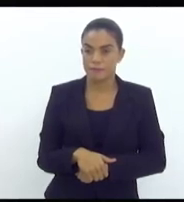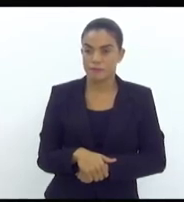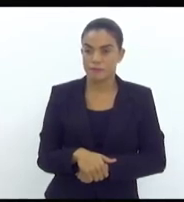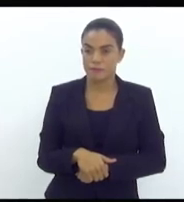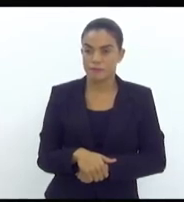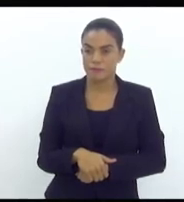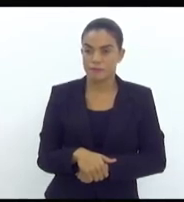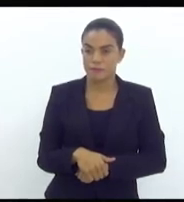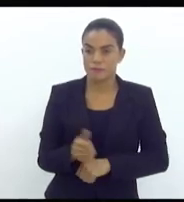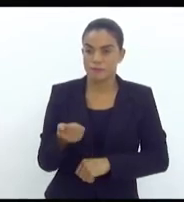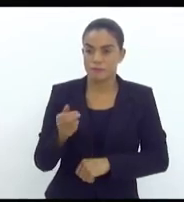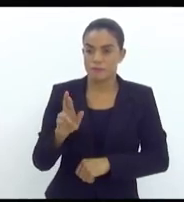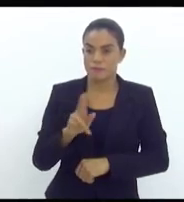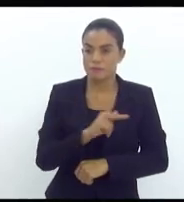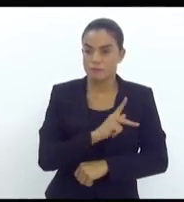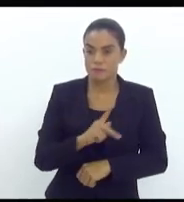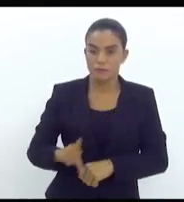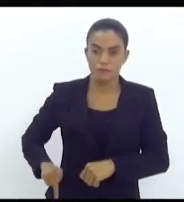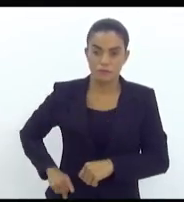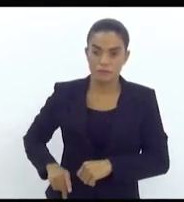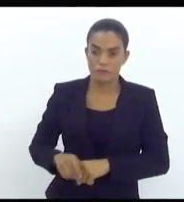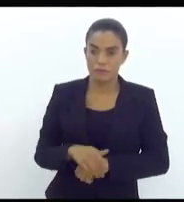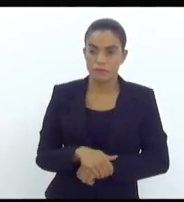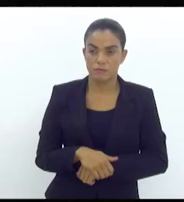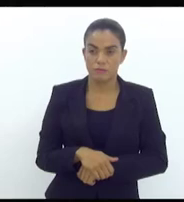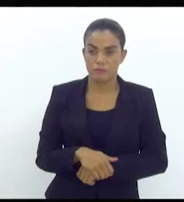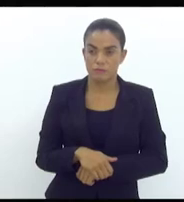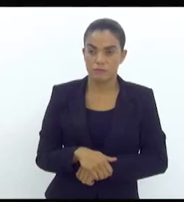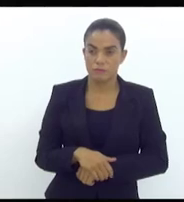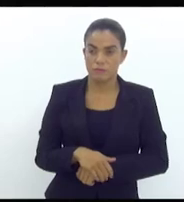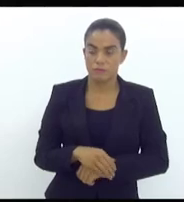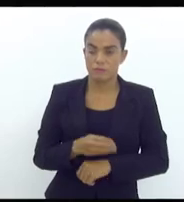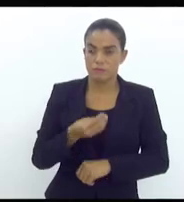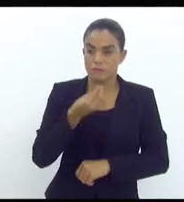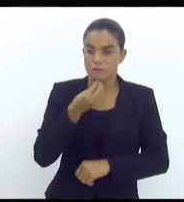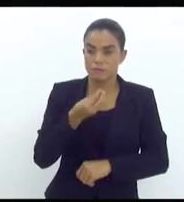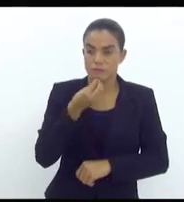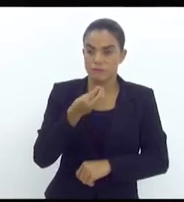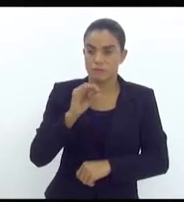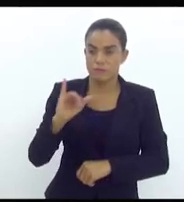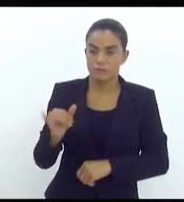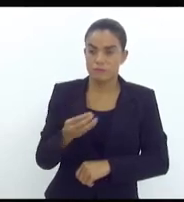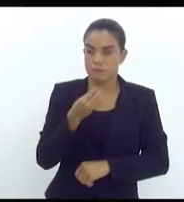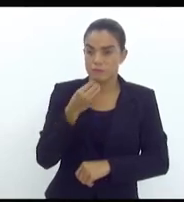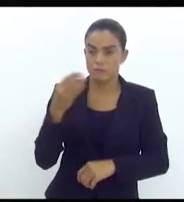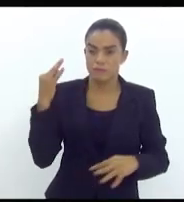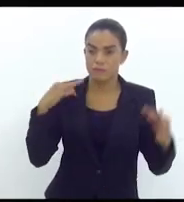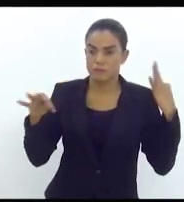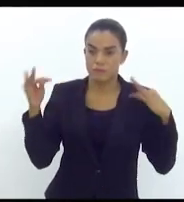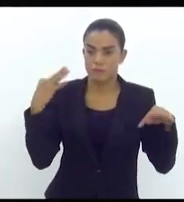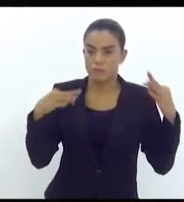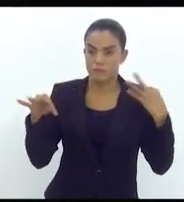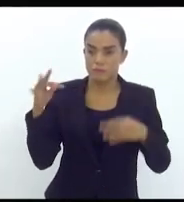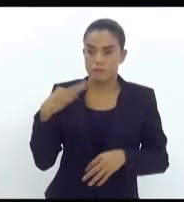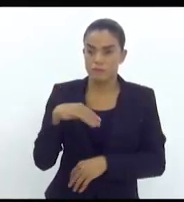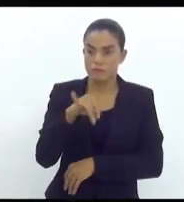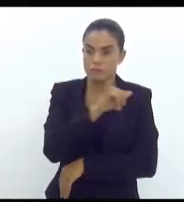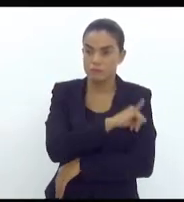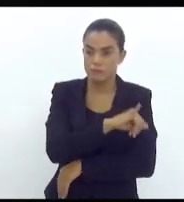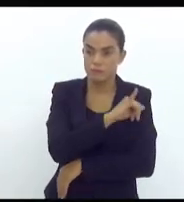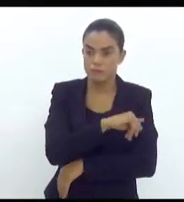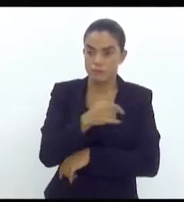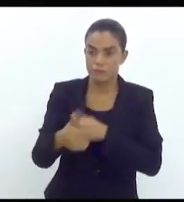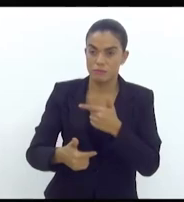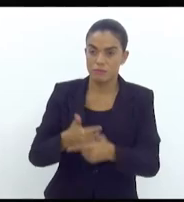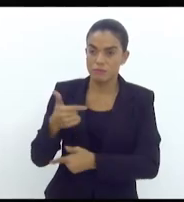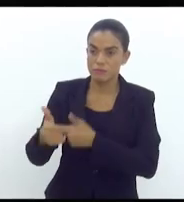senhor presidente aproveite o vosso turismo pelo Rio de Janeiro para